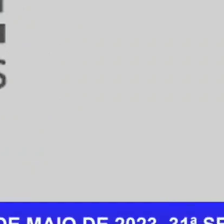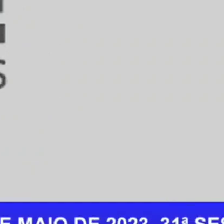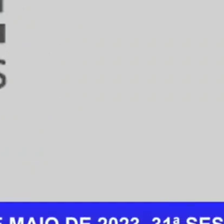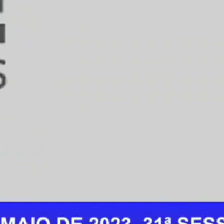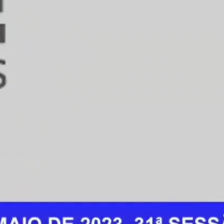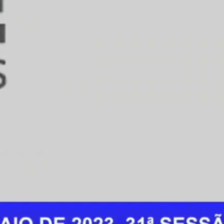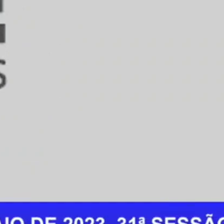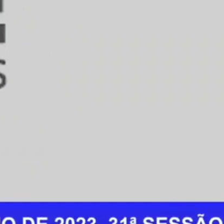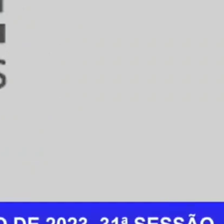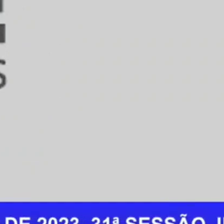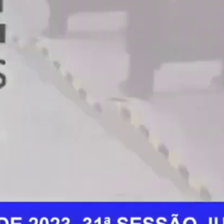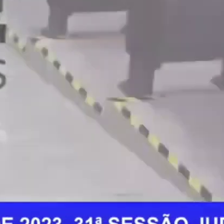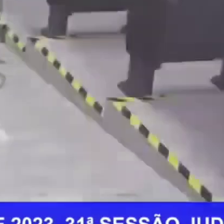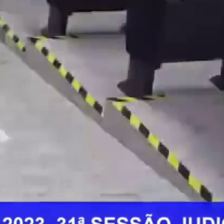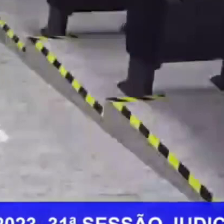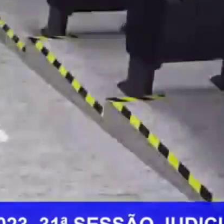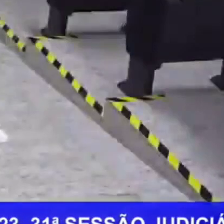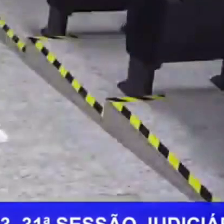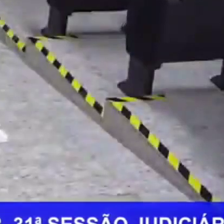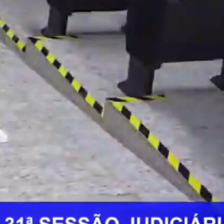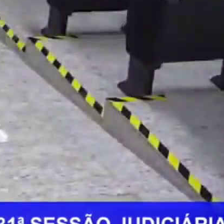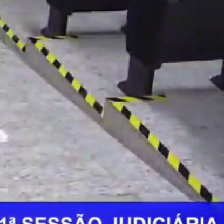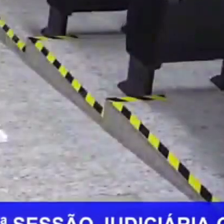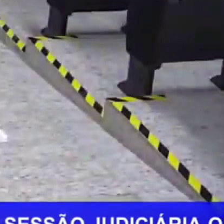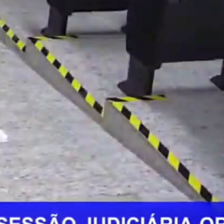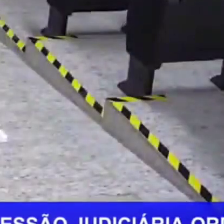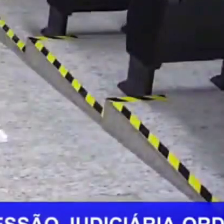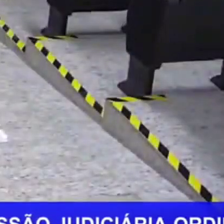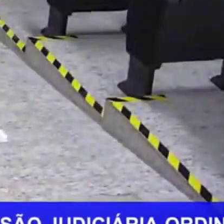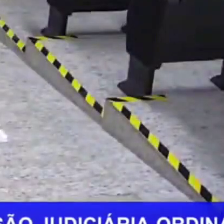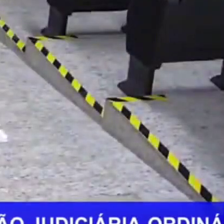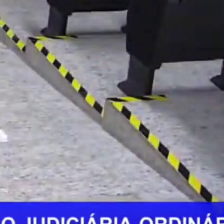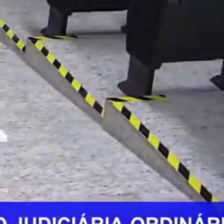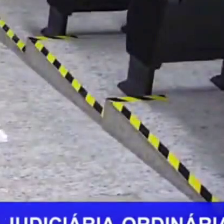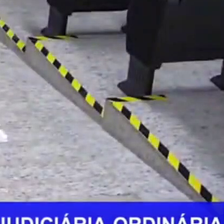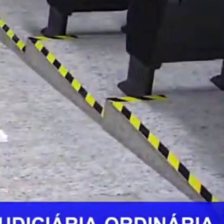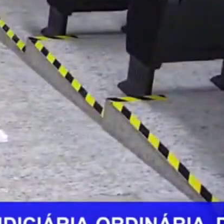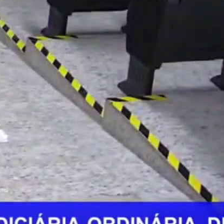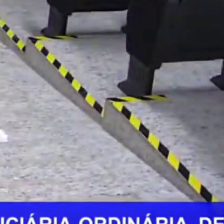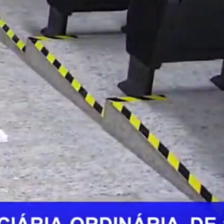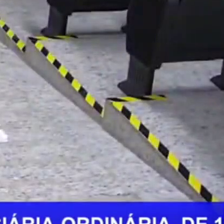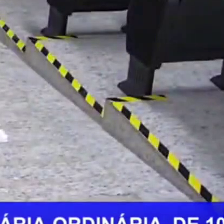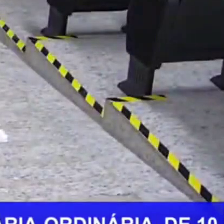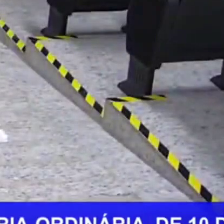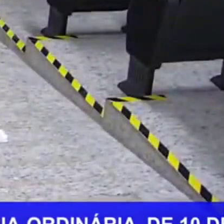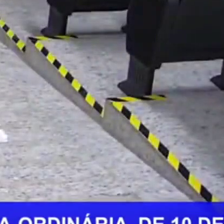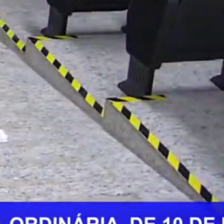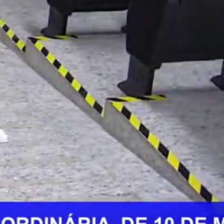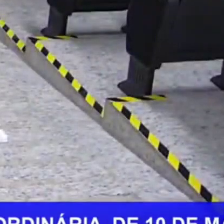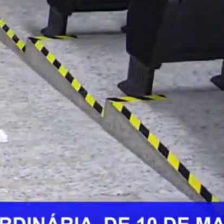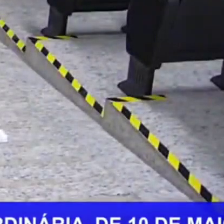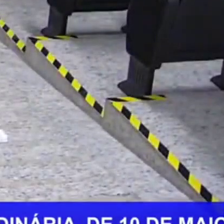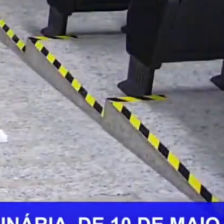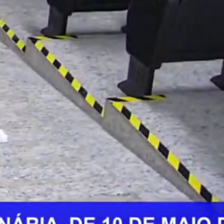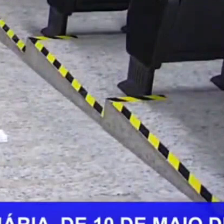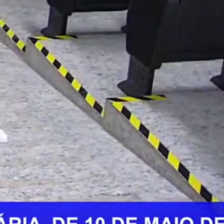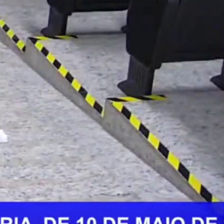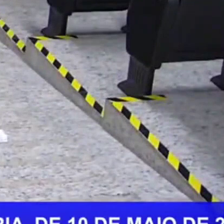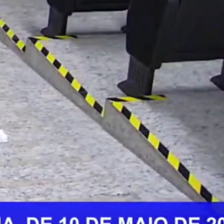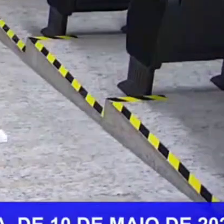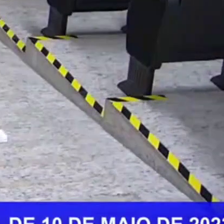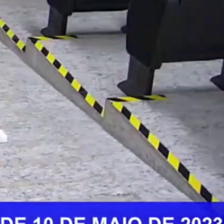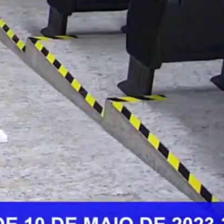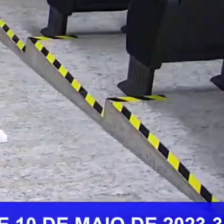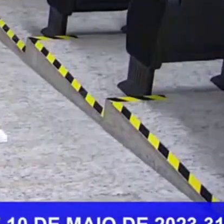transmissão. Informações escritas no canto inferior da tela, na barra azul, 31ª Sessão Judiciária Ordinária, de 10 de maio